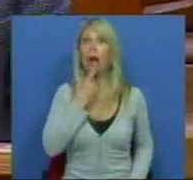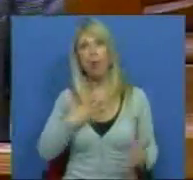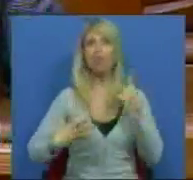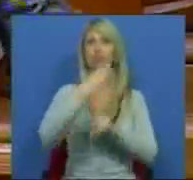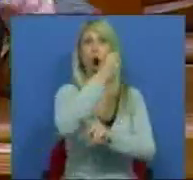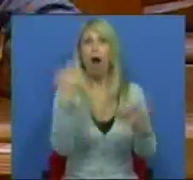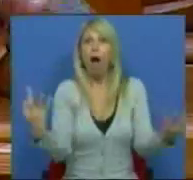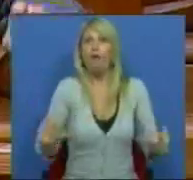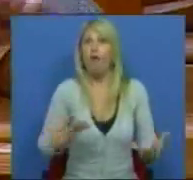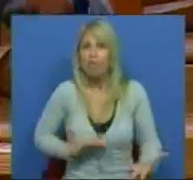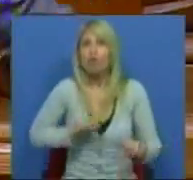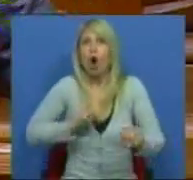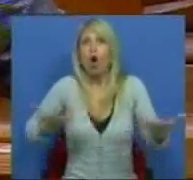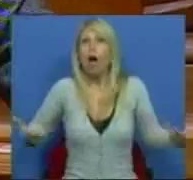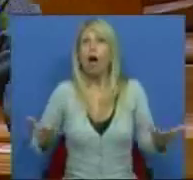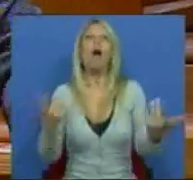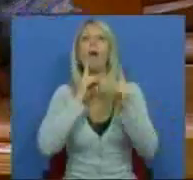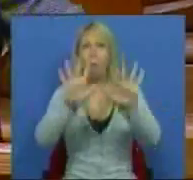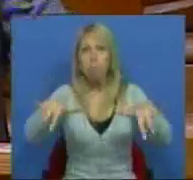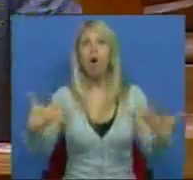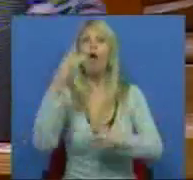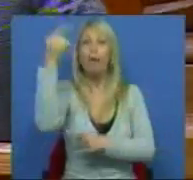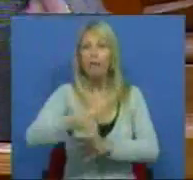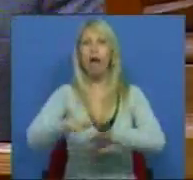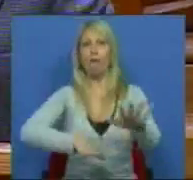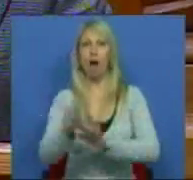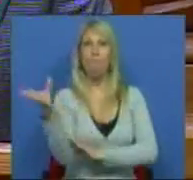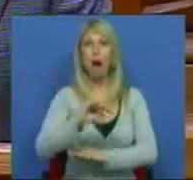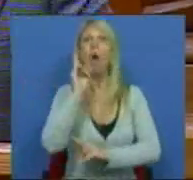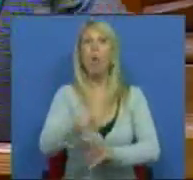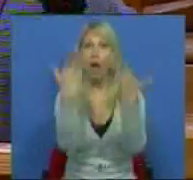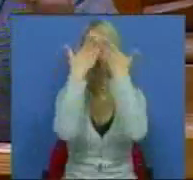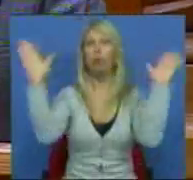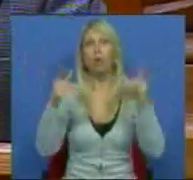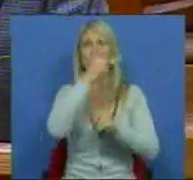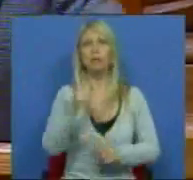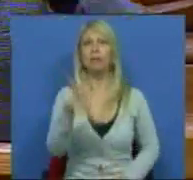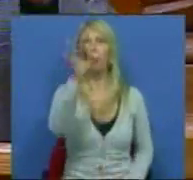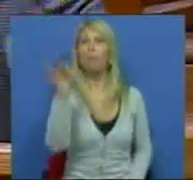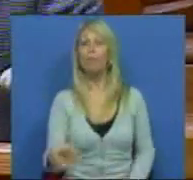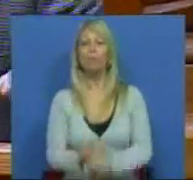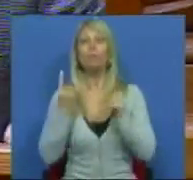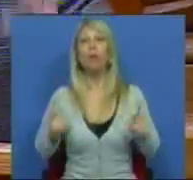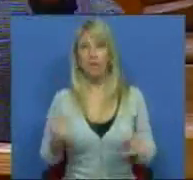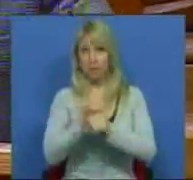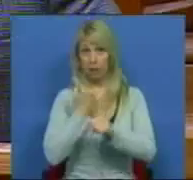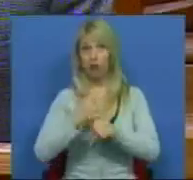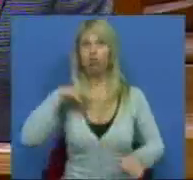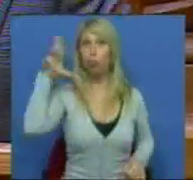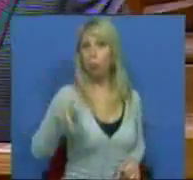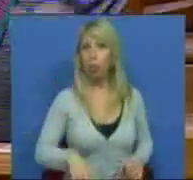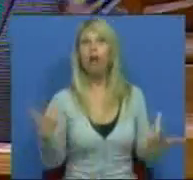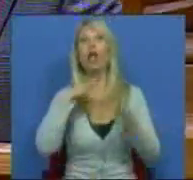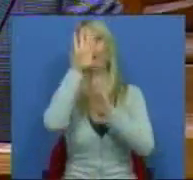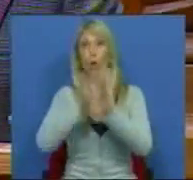ainda incipiente. Ele pode e deve fazer muito mais por aquilo que é uma democracia plena, porque os serviços públicos e as condições